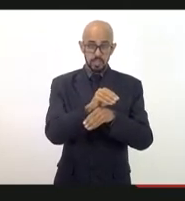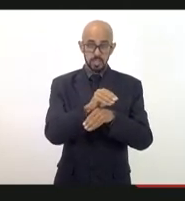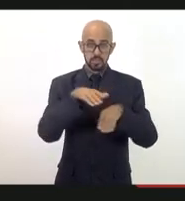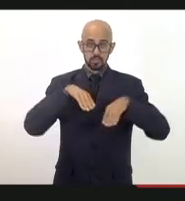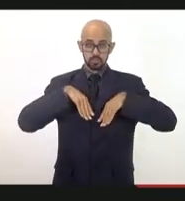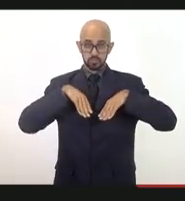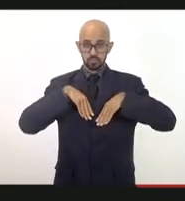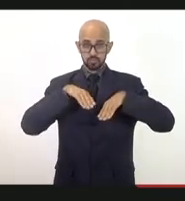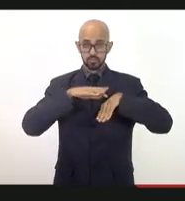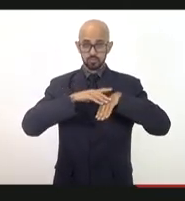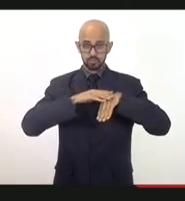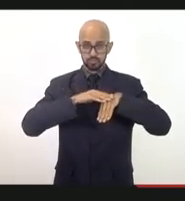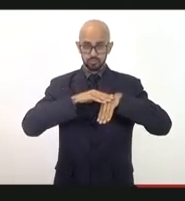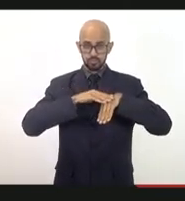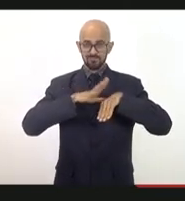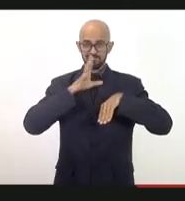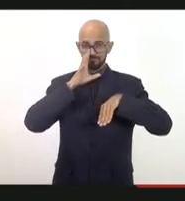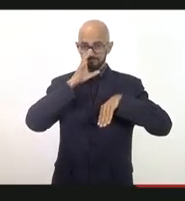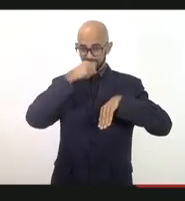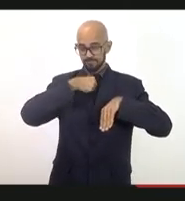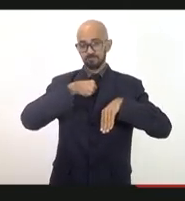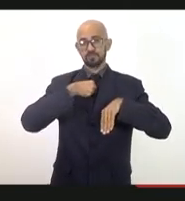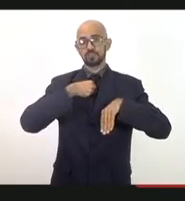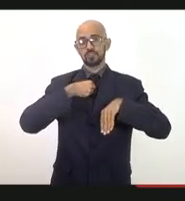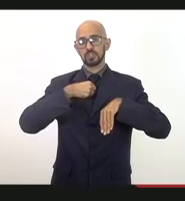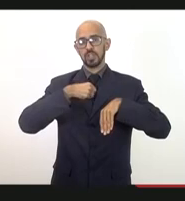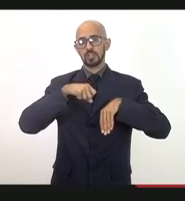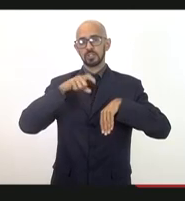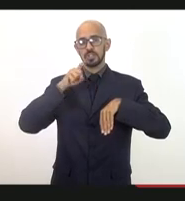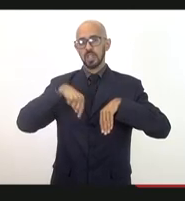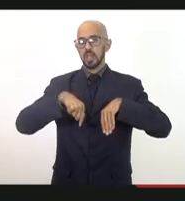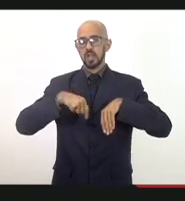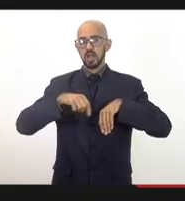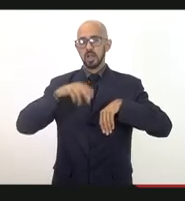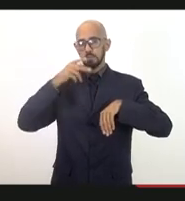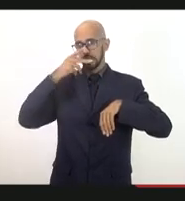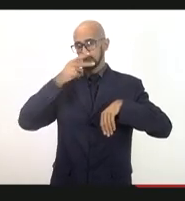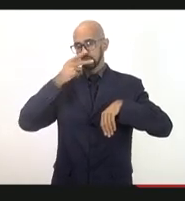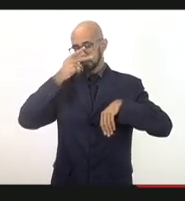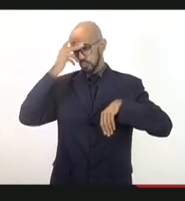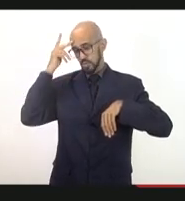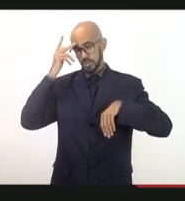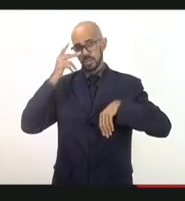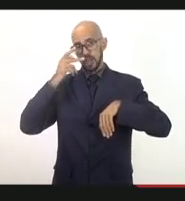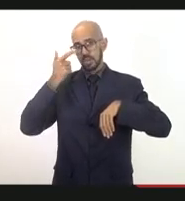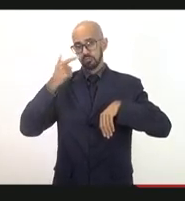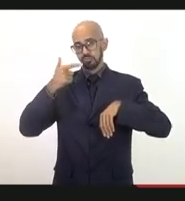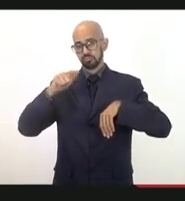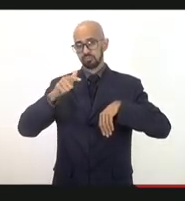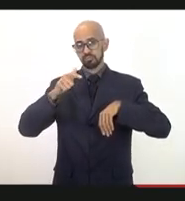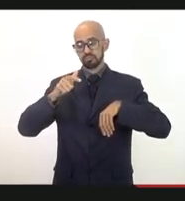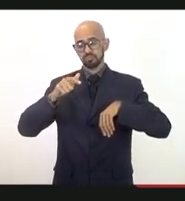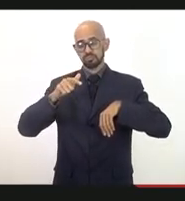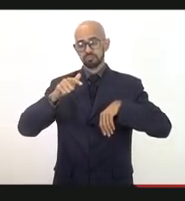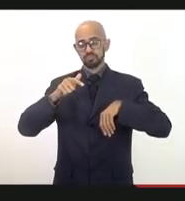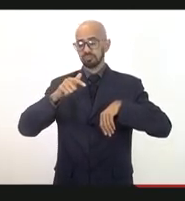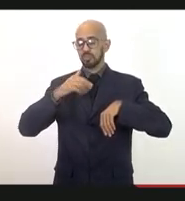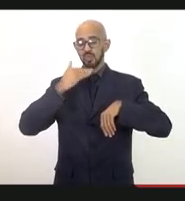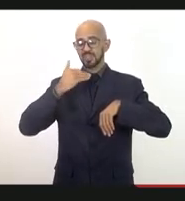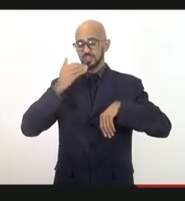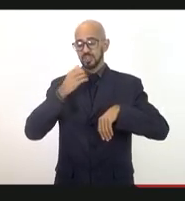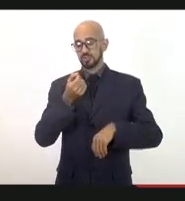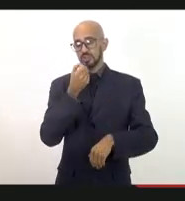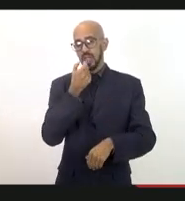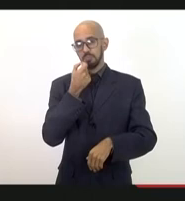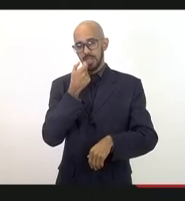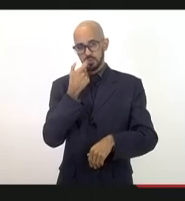com tuberculose multirresistente, que são aqueles pacientes que já não respondem aos tratamentos convencionais,